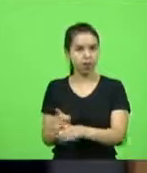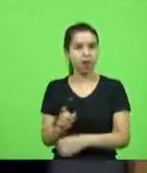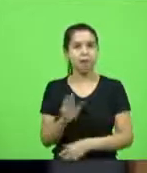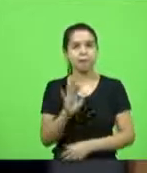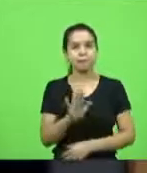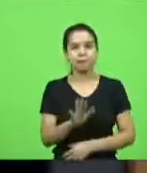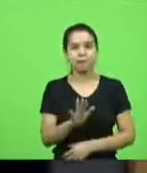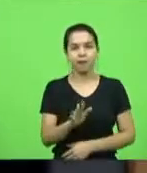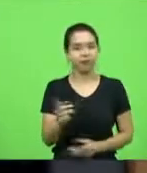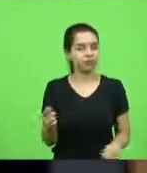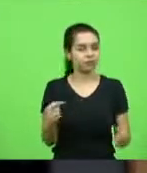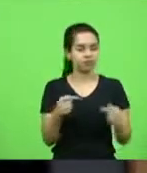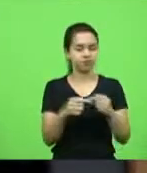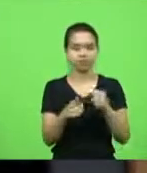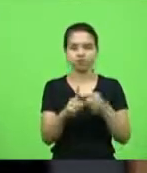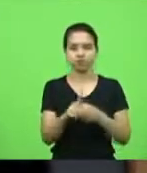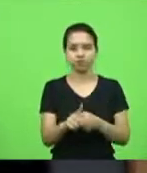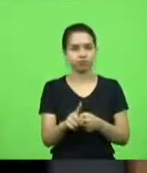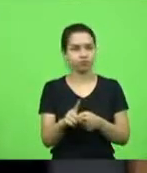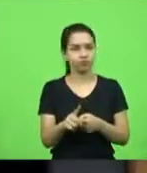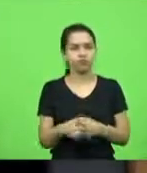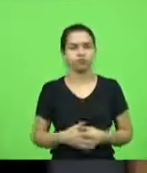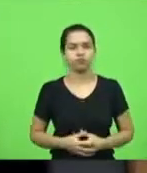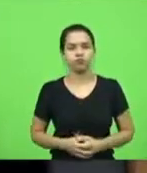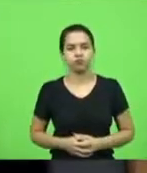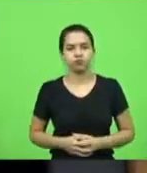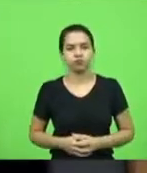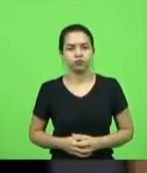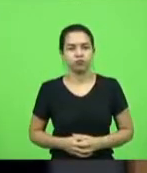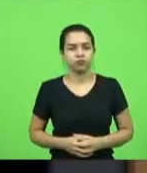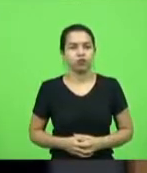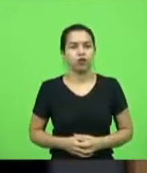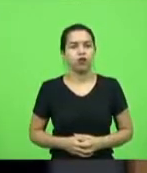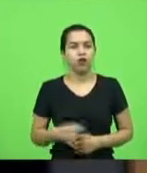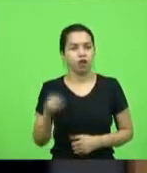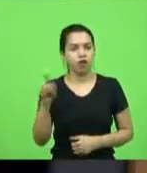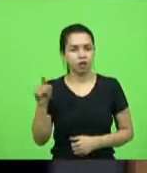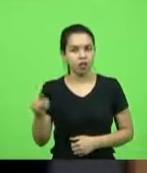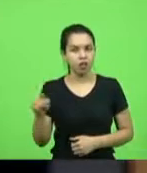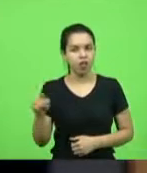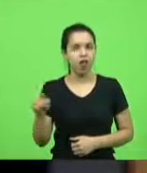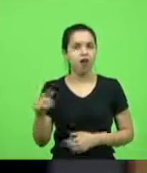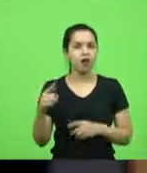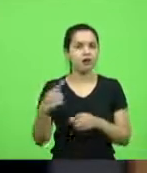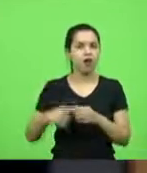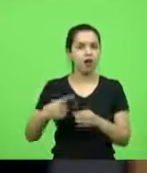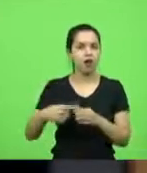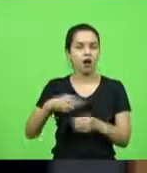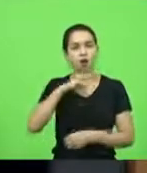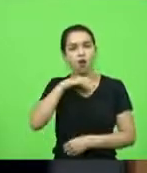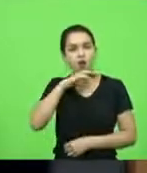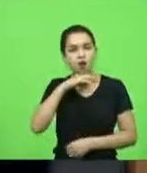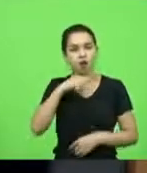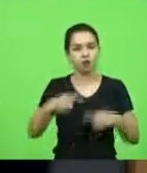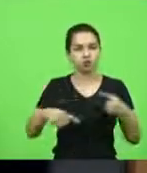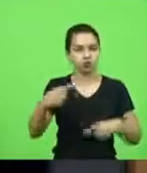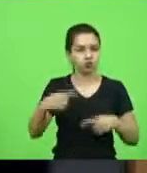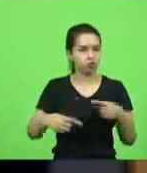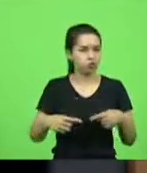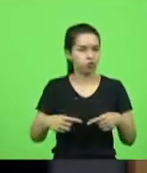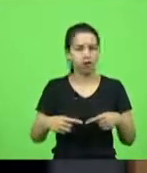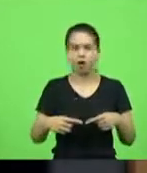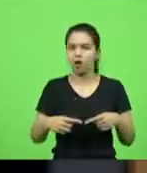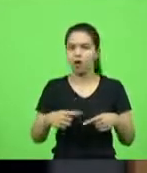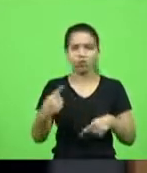relacionado ao que eu consumo de água quando Concórdia foi discutir não teve discussão não teve acordo